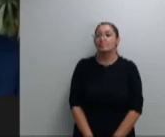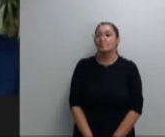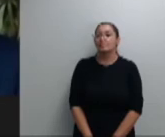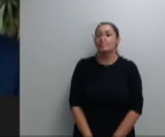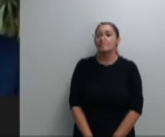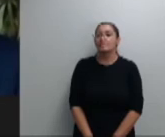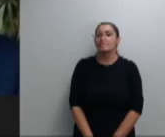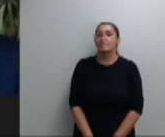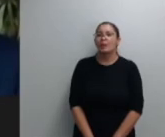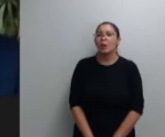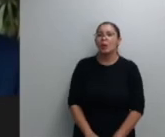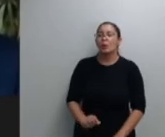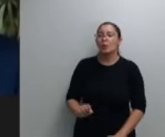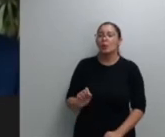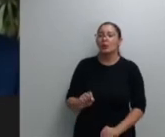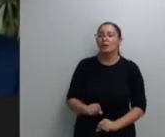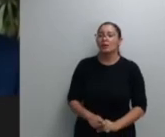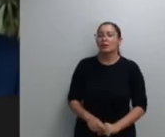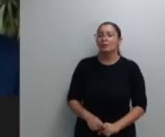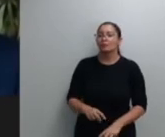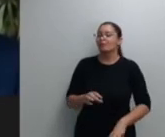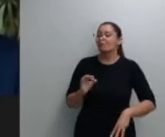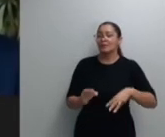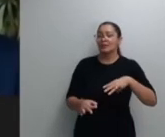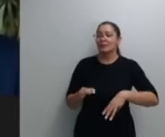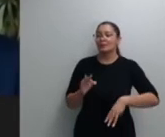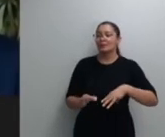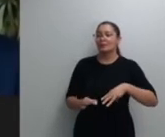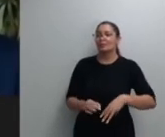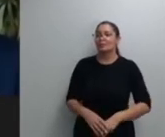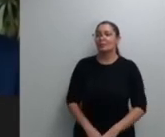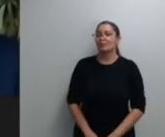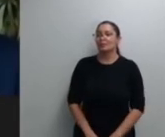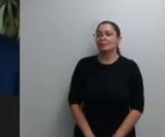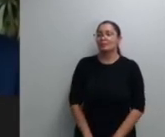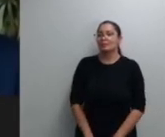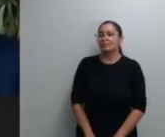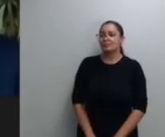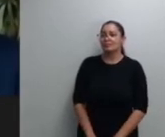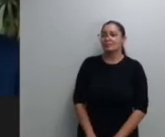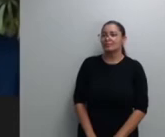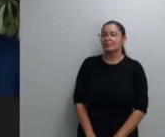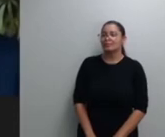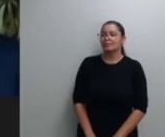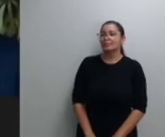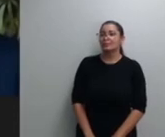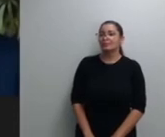do proposto pelo ministro Napoleão de maneira que em face disso